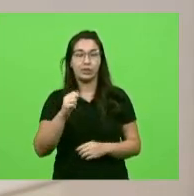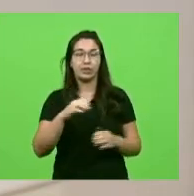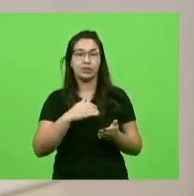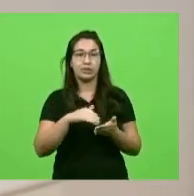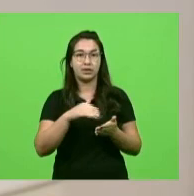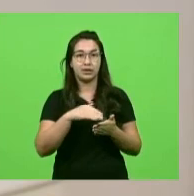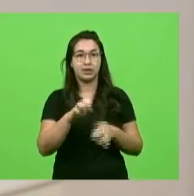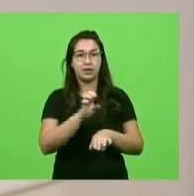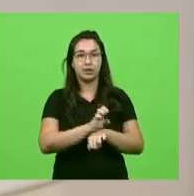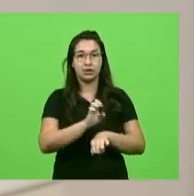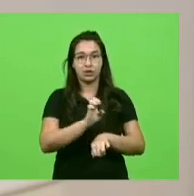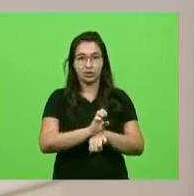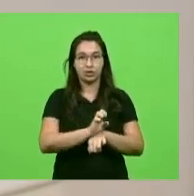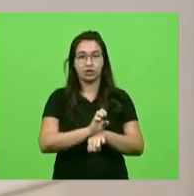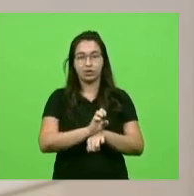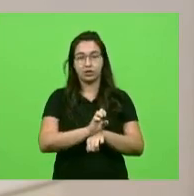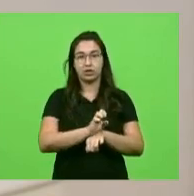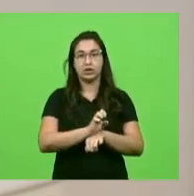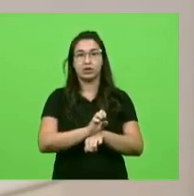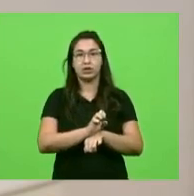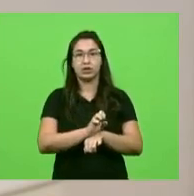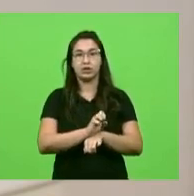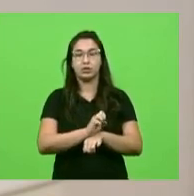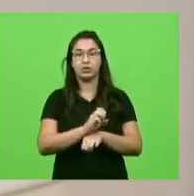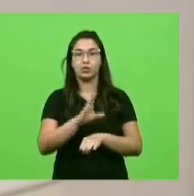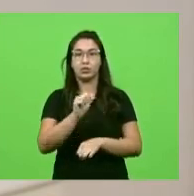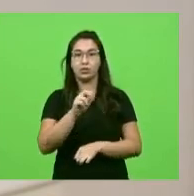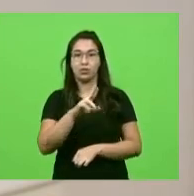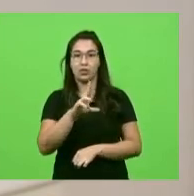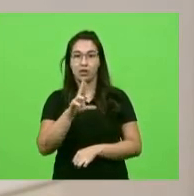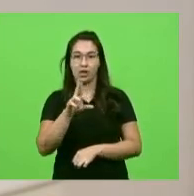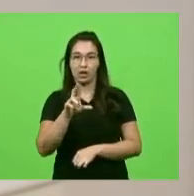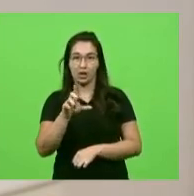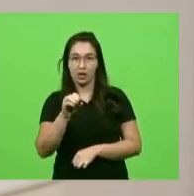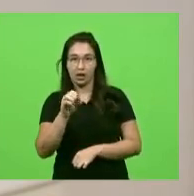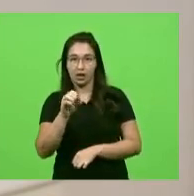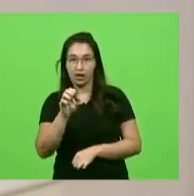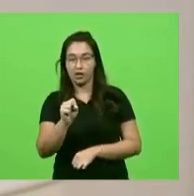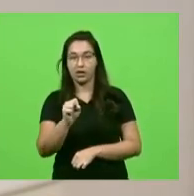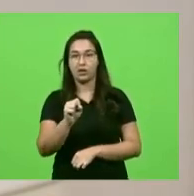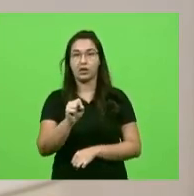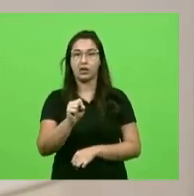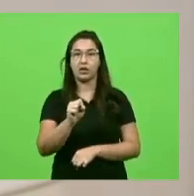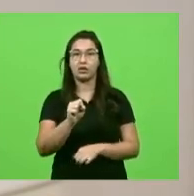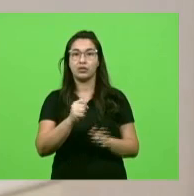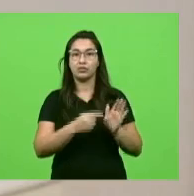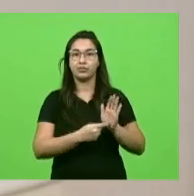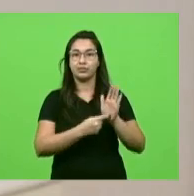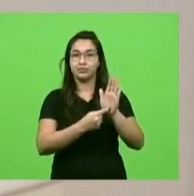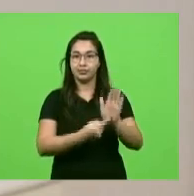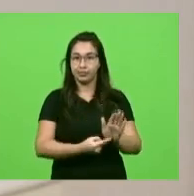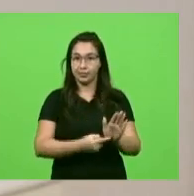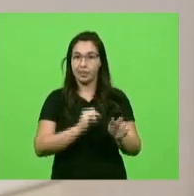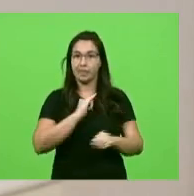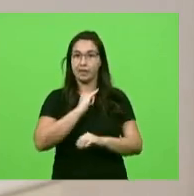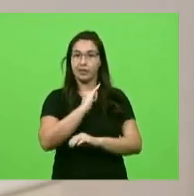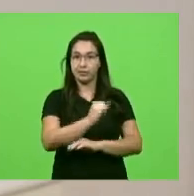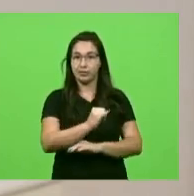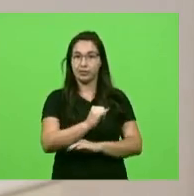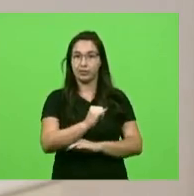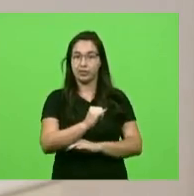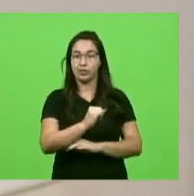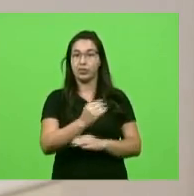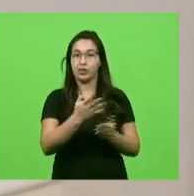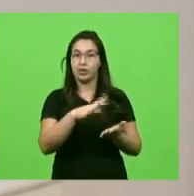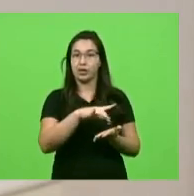de licitações e contratos, senhor Carlos Charles Campos Maia, notificou contratada, facultando, abre aspas,